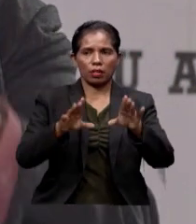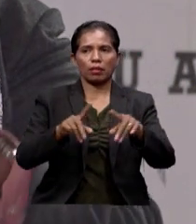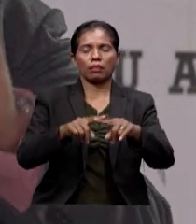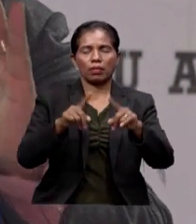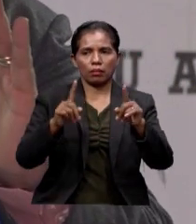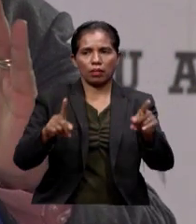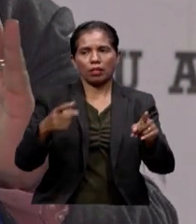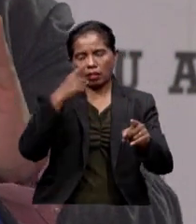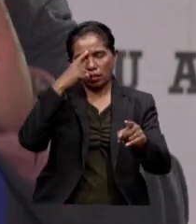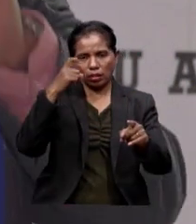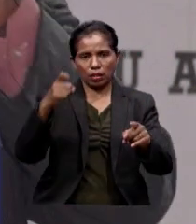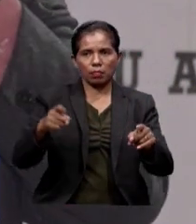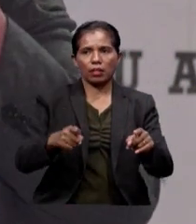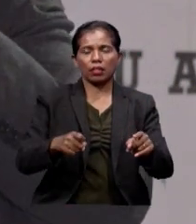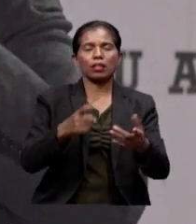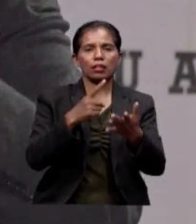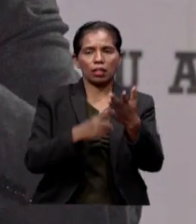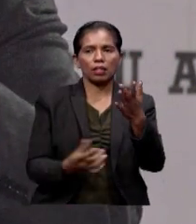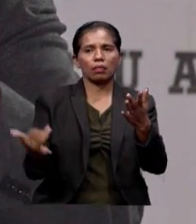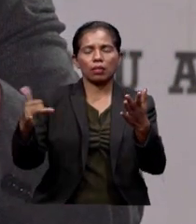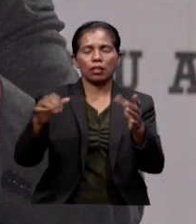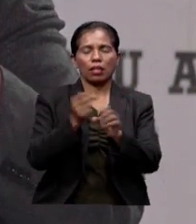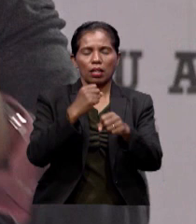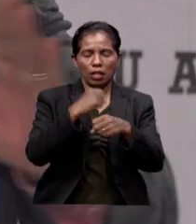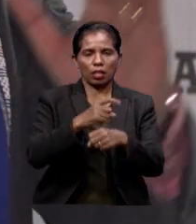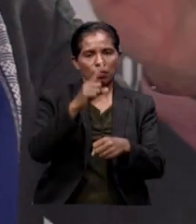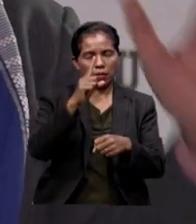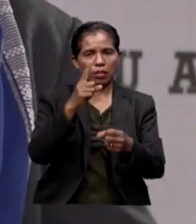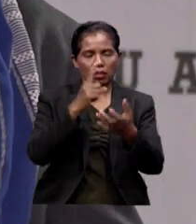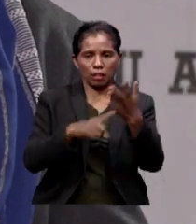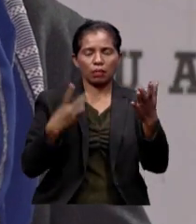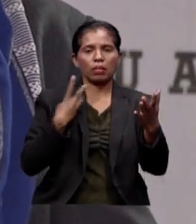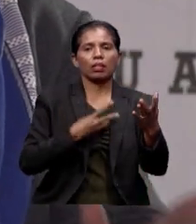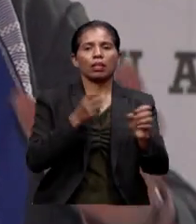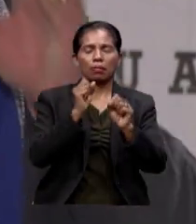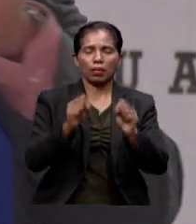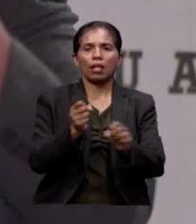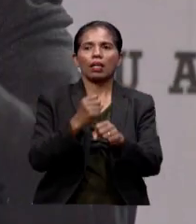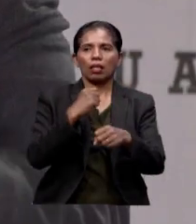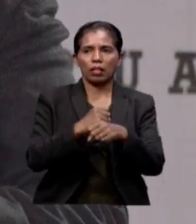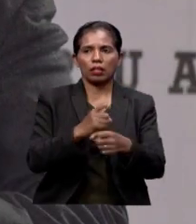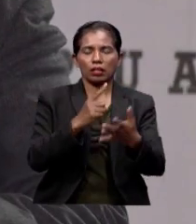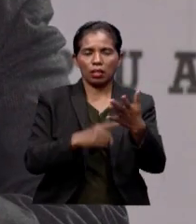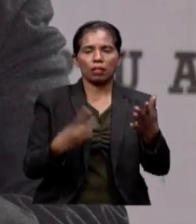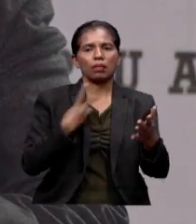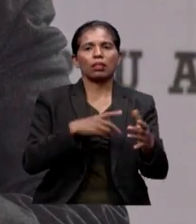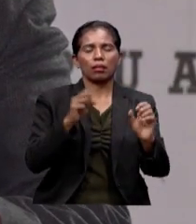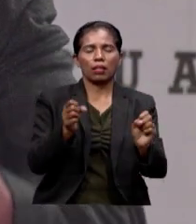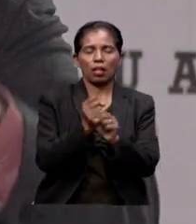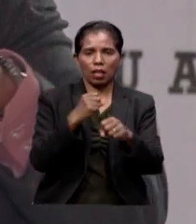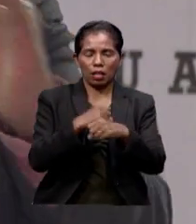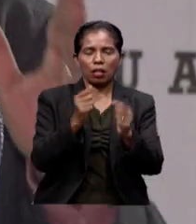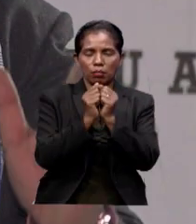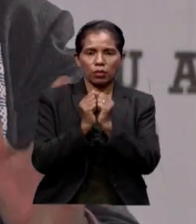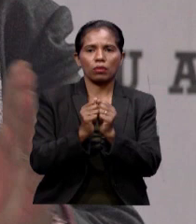kamra kumersa tu difini, seida mak sir bel halo mesa, seida mak ita bel halo, i seida mak bel halo mutu kusir.